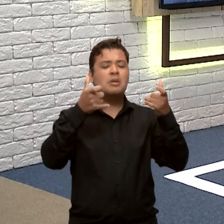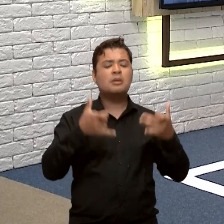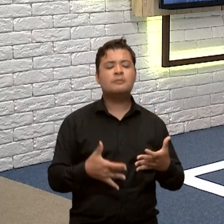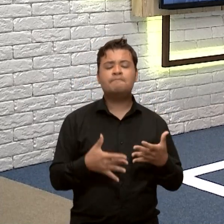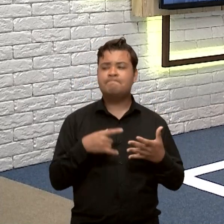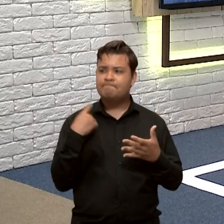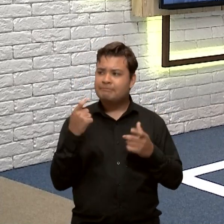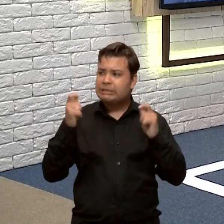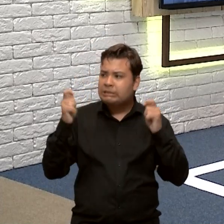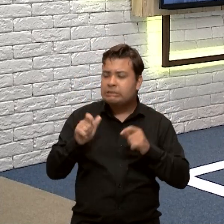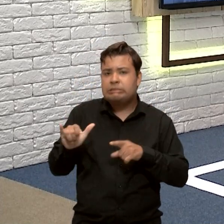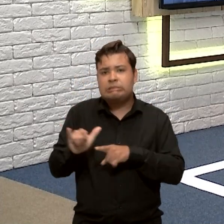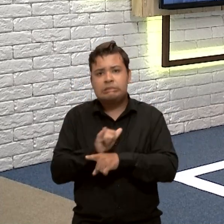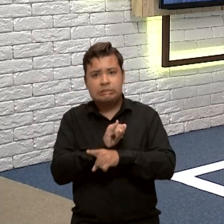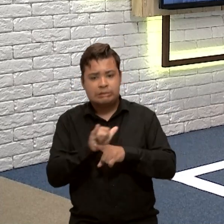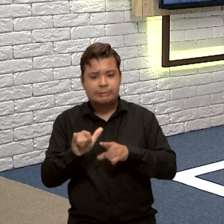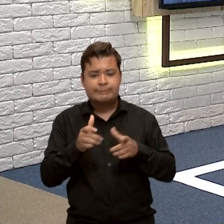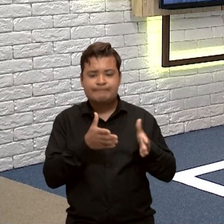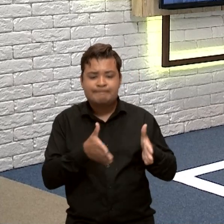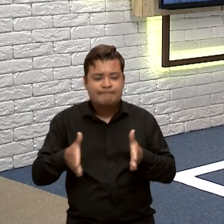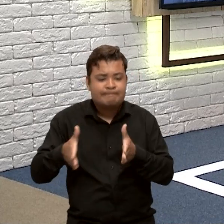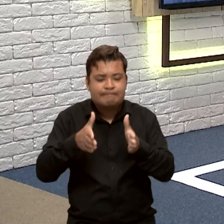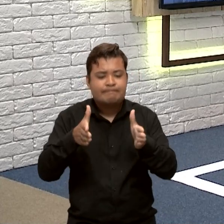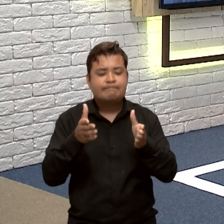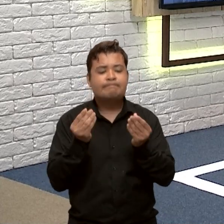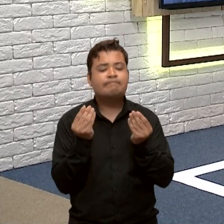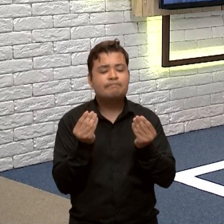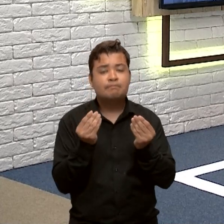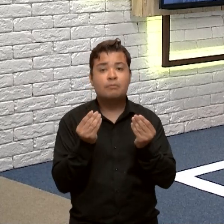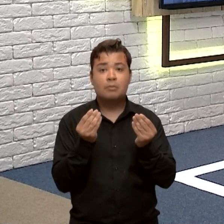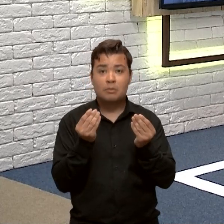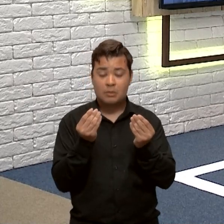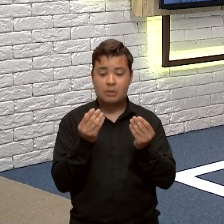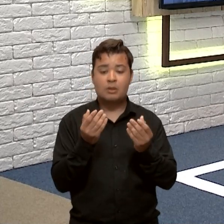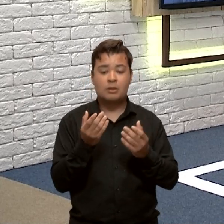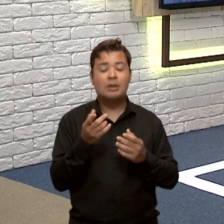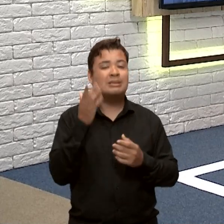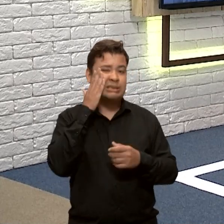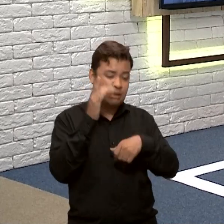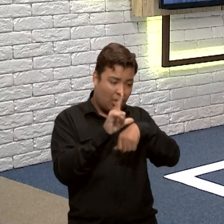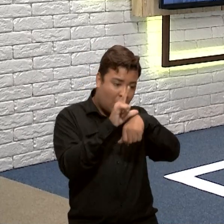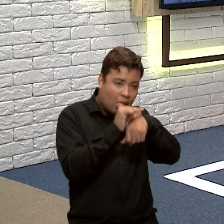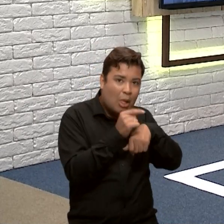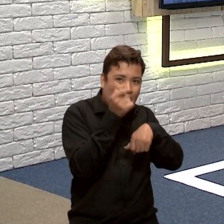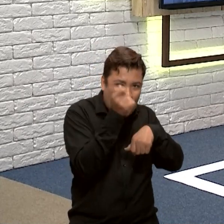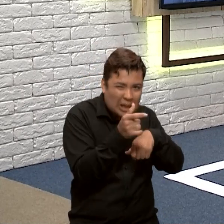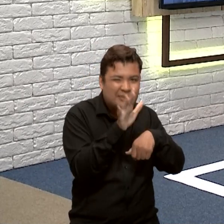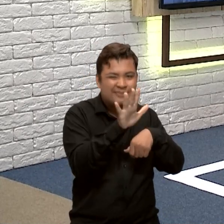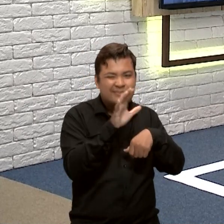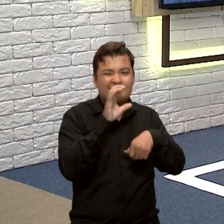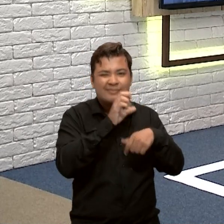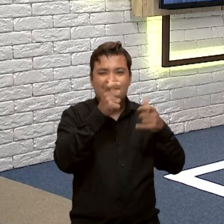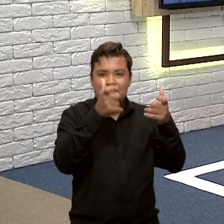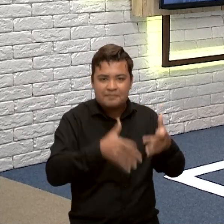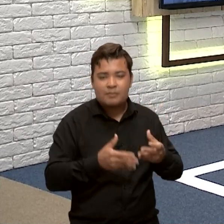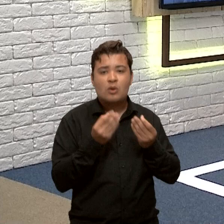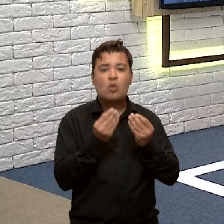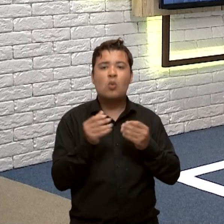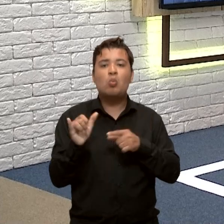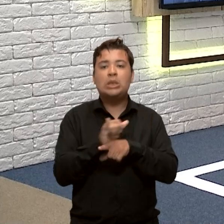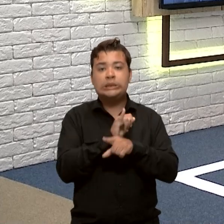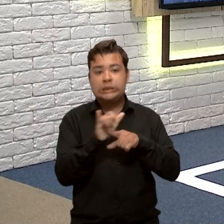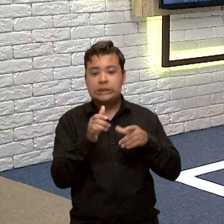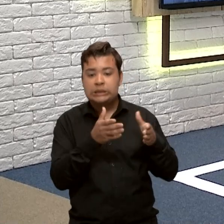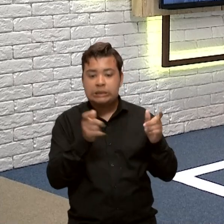pode percorrer aí, o nosso tempo está quase esgotando, para esse primeiro bloco, a gente vai continuar já, mas quais caminhos para a